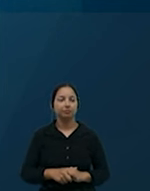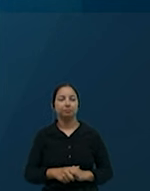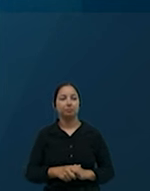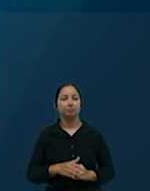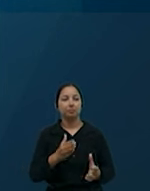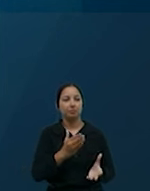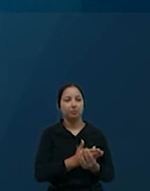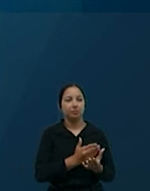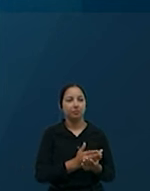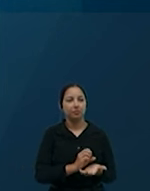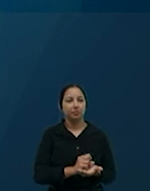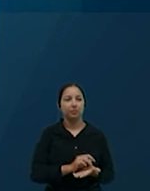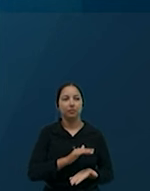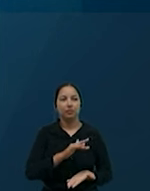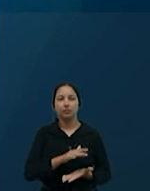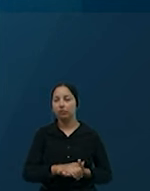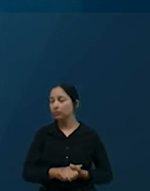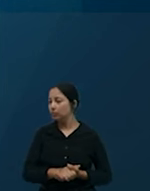2.050.597 Rondônia,